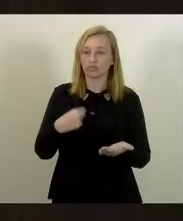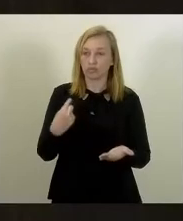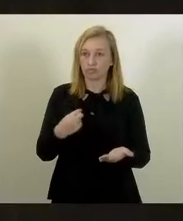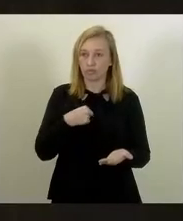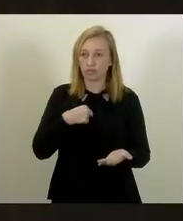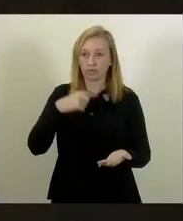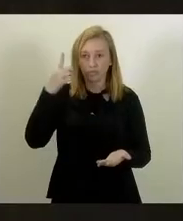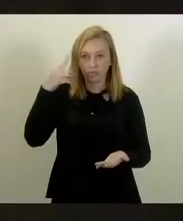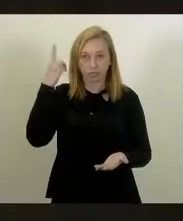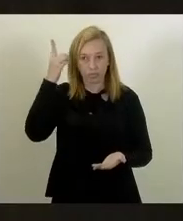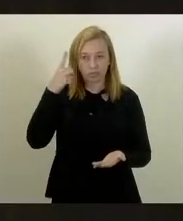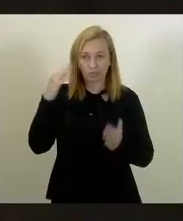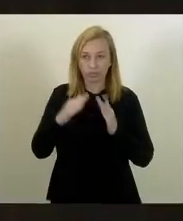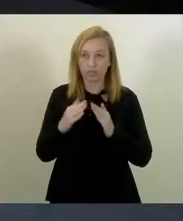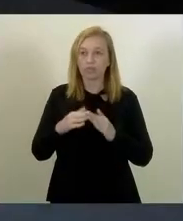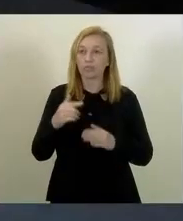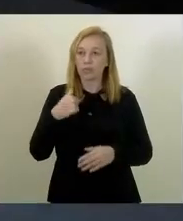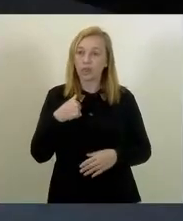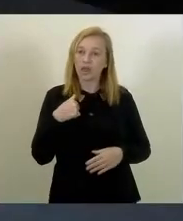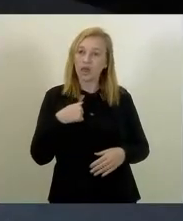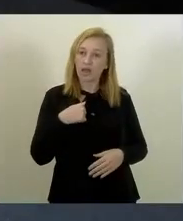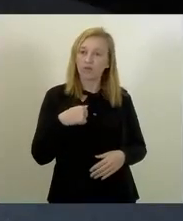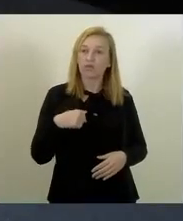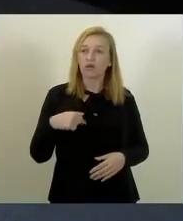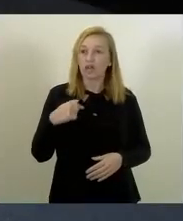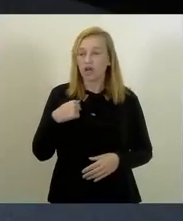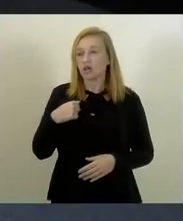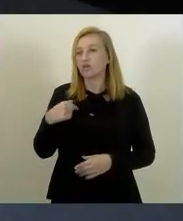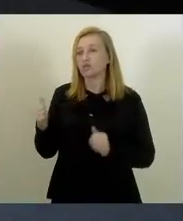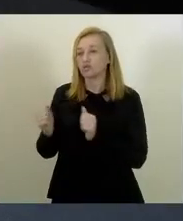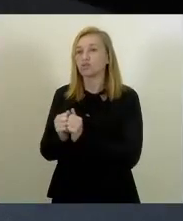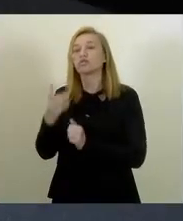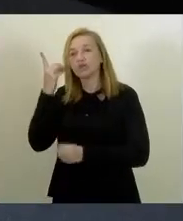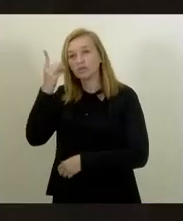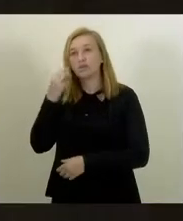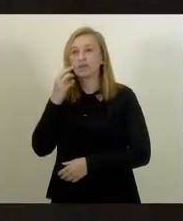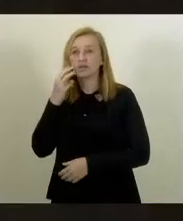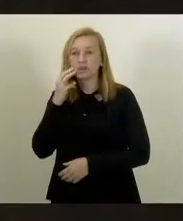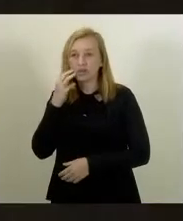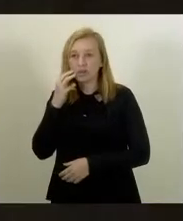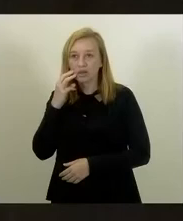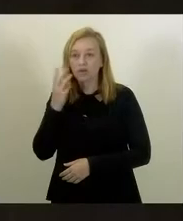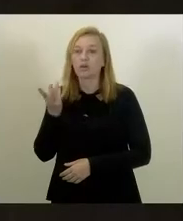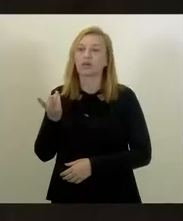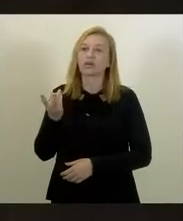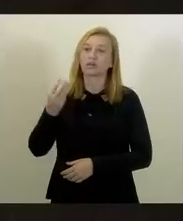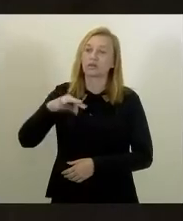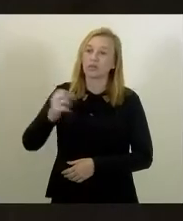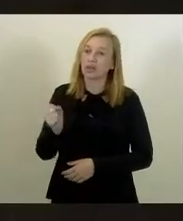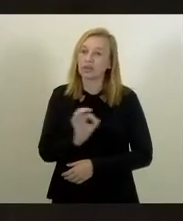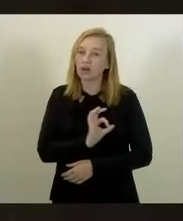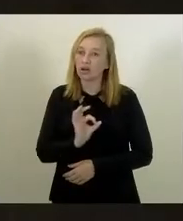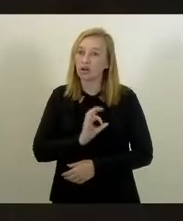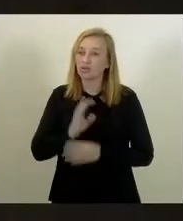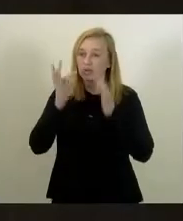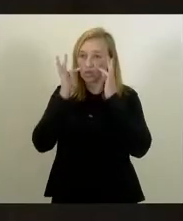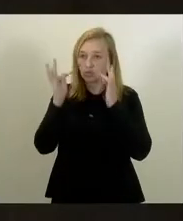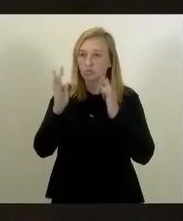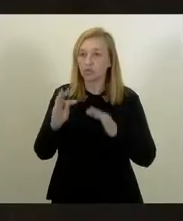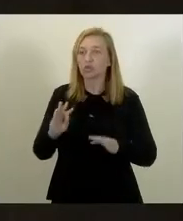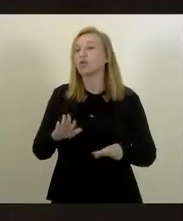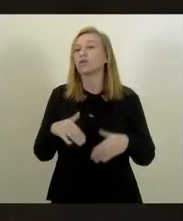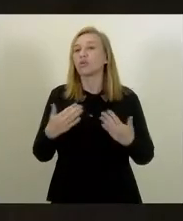fui, junto com a deputada Marta Rocha, deputada enfermeira Rejane, deputado Valdec, fui testemunha de quando